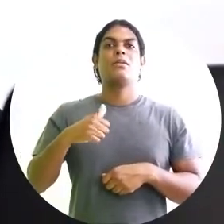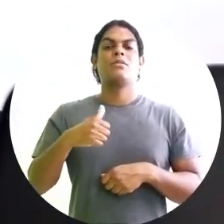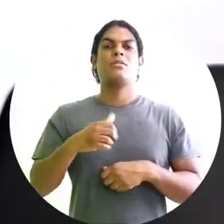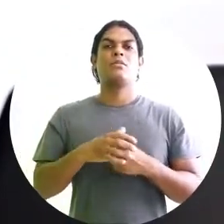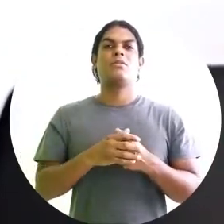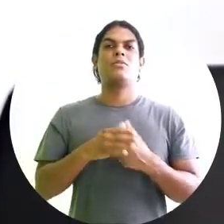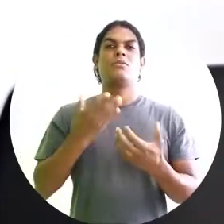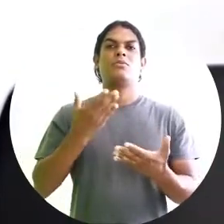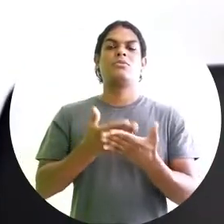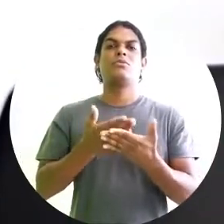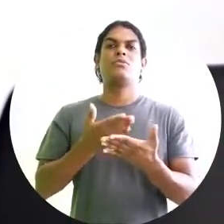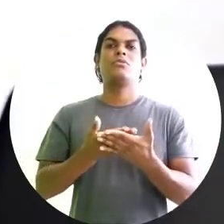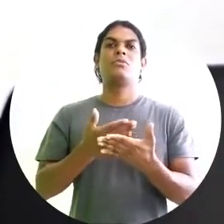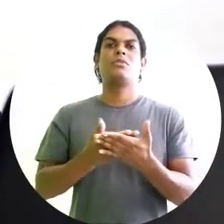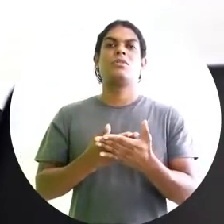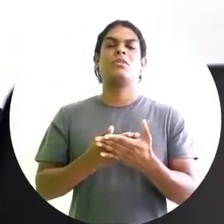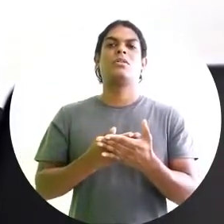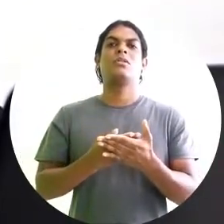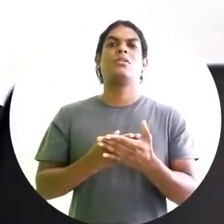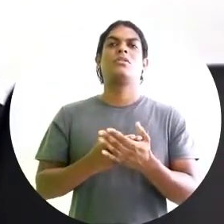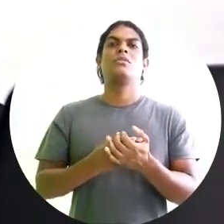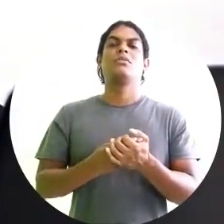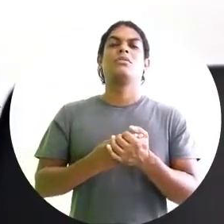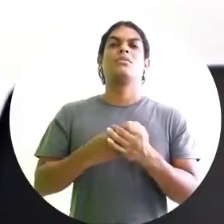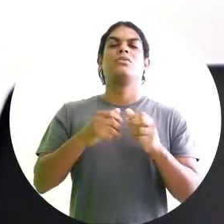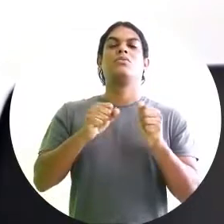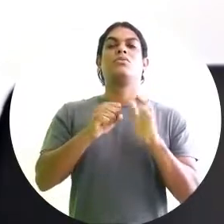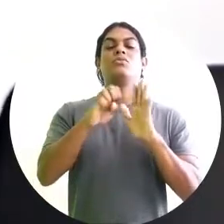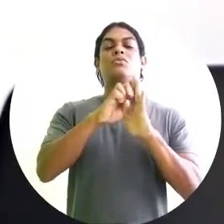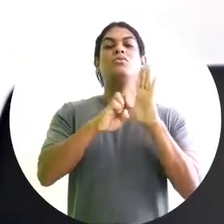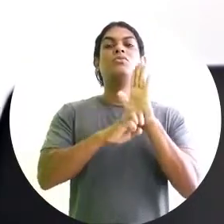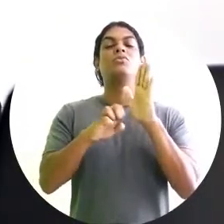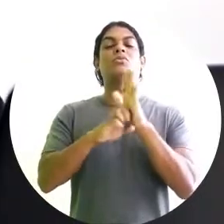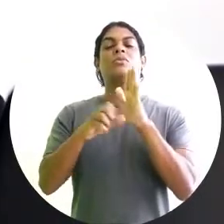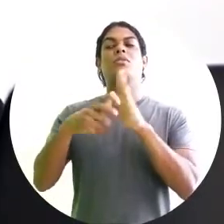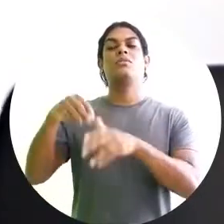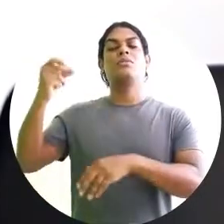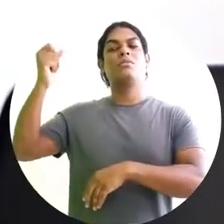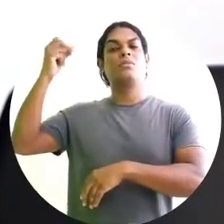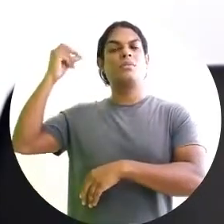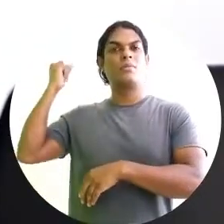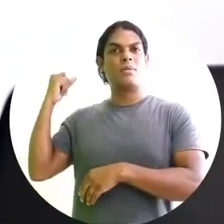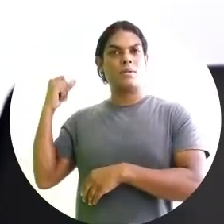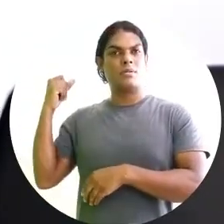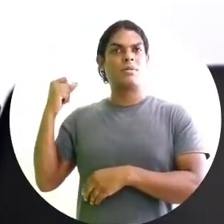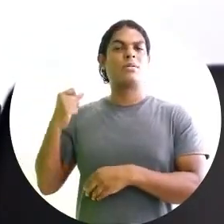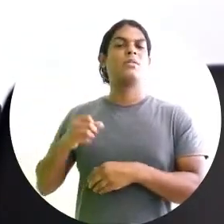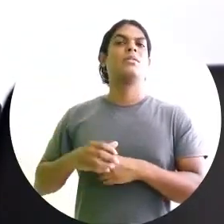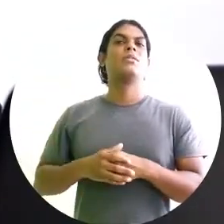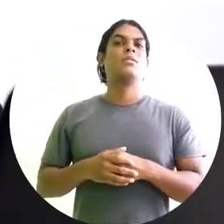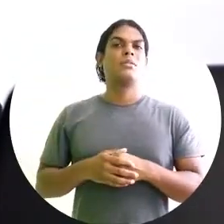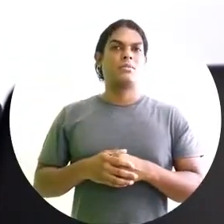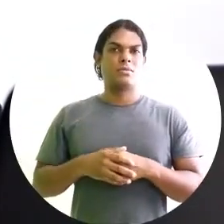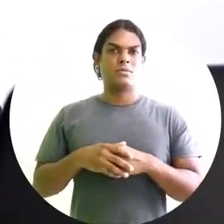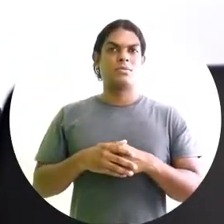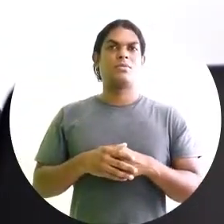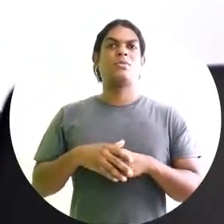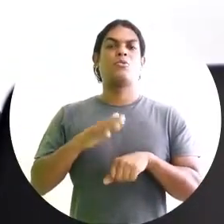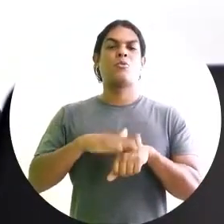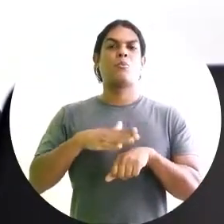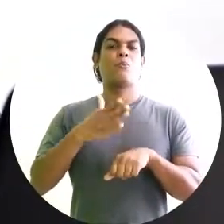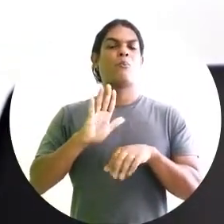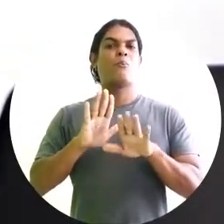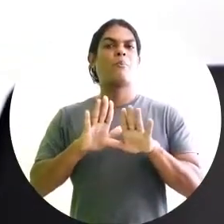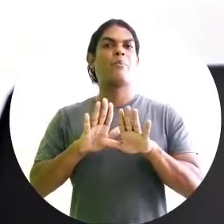vamos repassar o período de meados do século passado, apropriadamente, ou